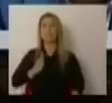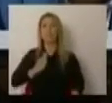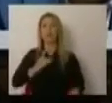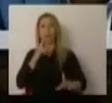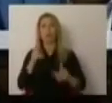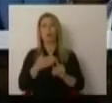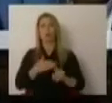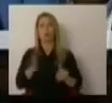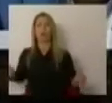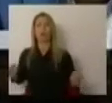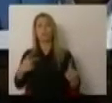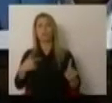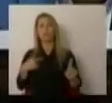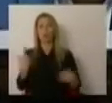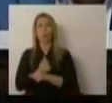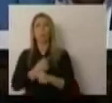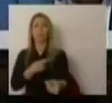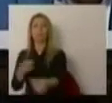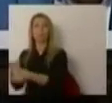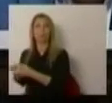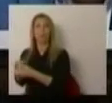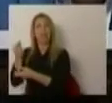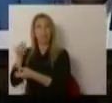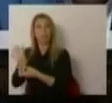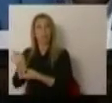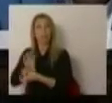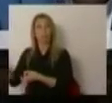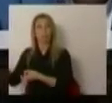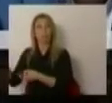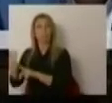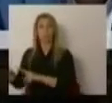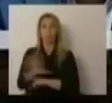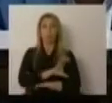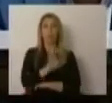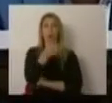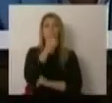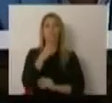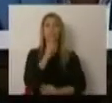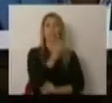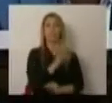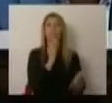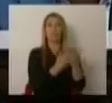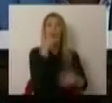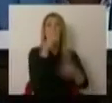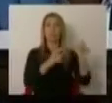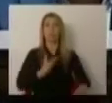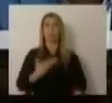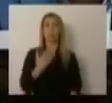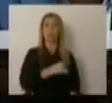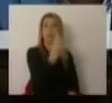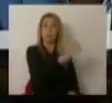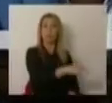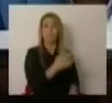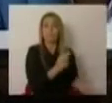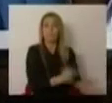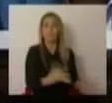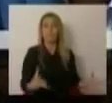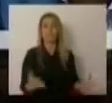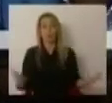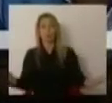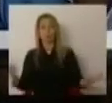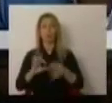militar o dinheiro que devia servir para responder às necessidades dos cidadãos e das cidadãs. Ora, tem algum sentido cortar